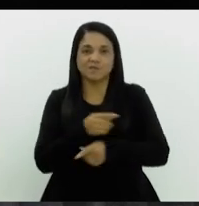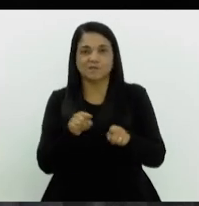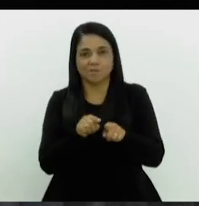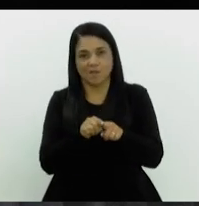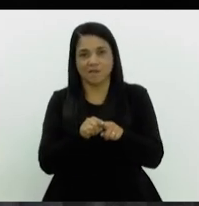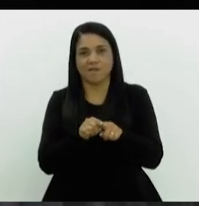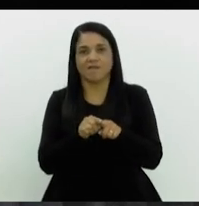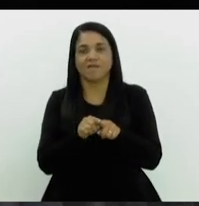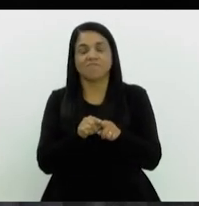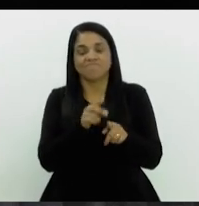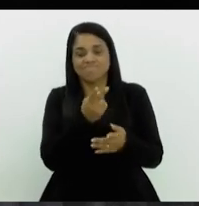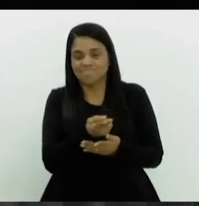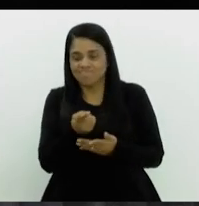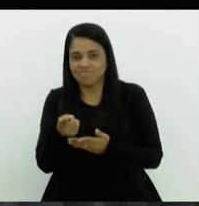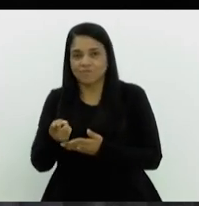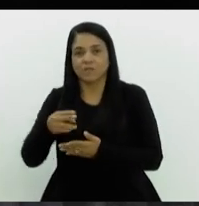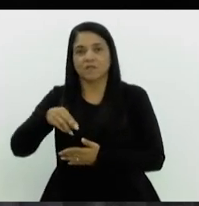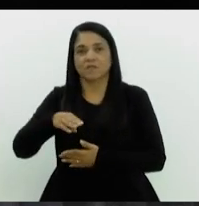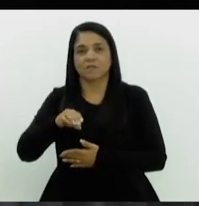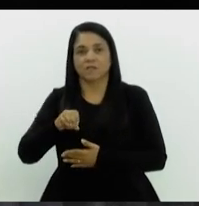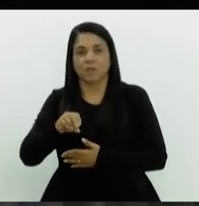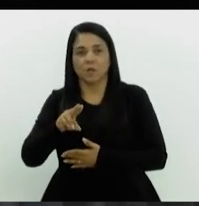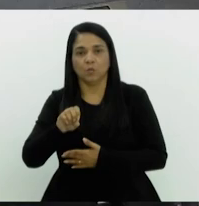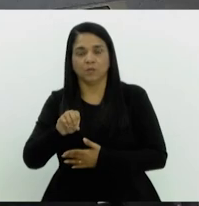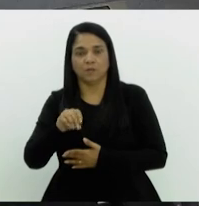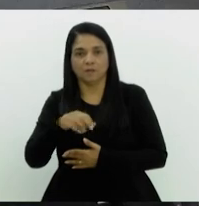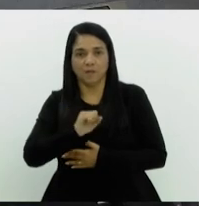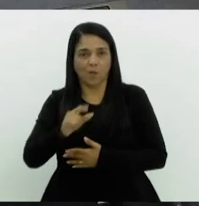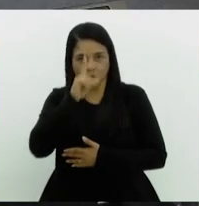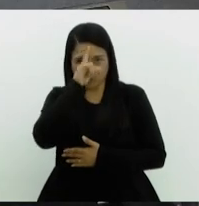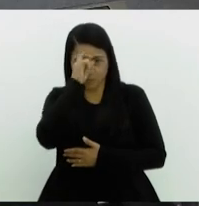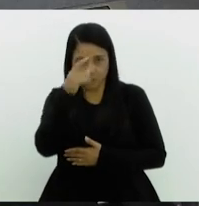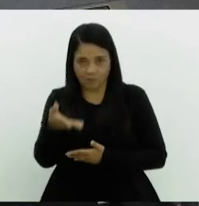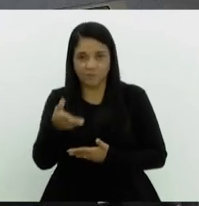estão em unidades neonatais. Obrigada, presidente.